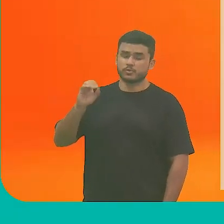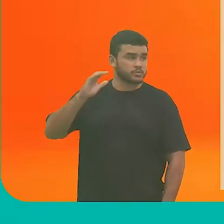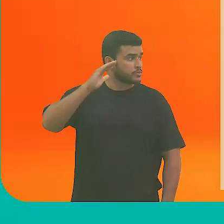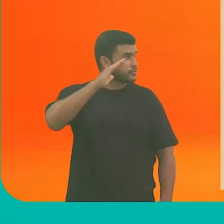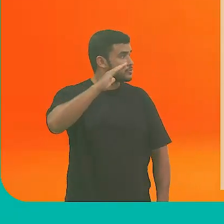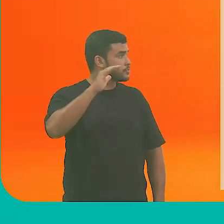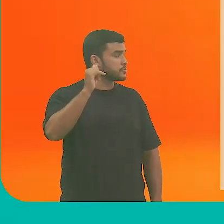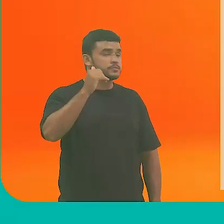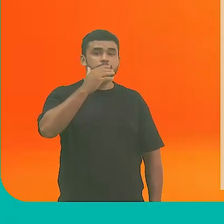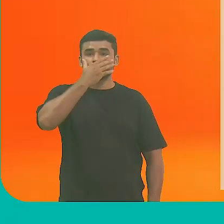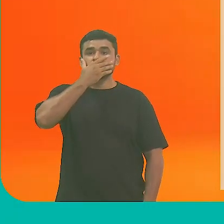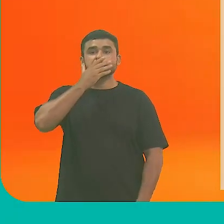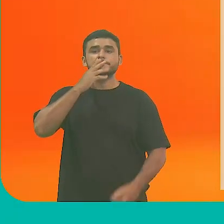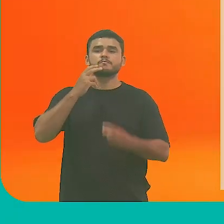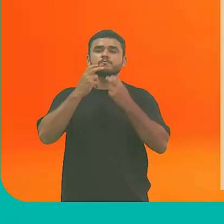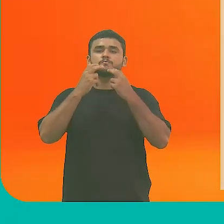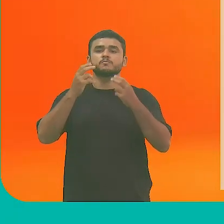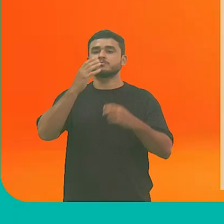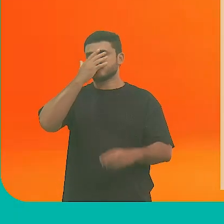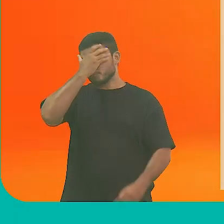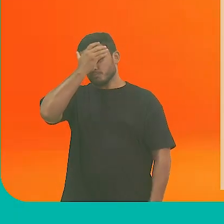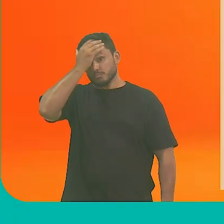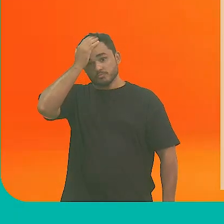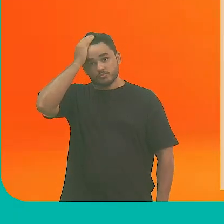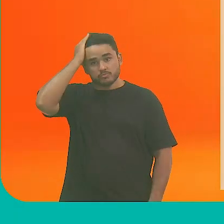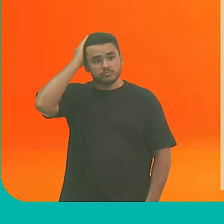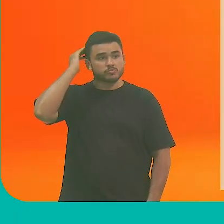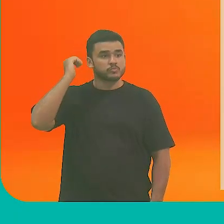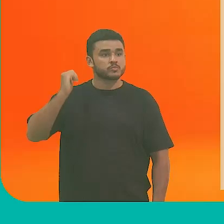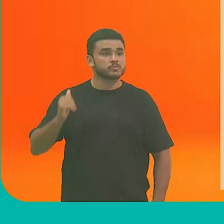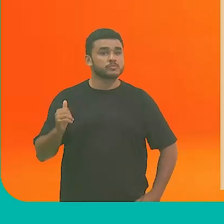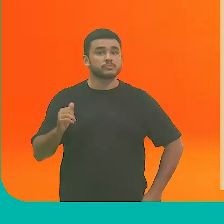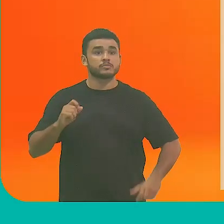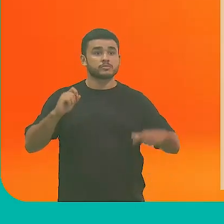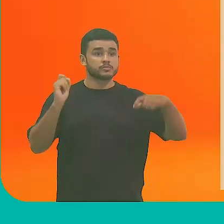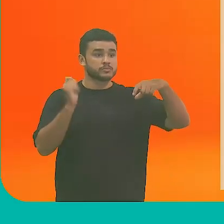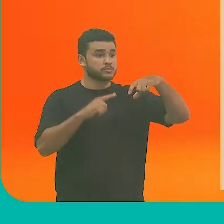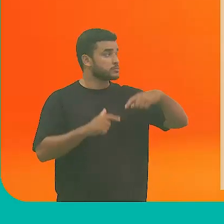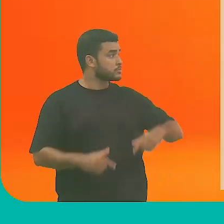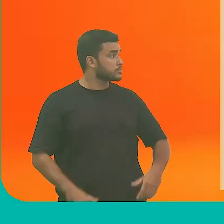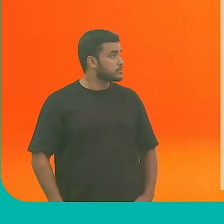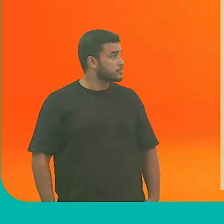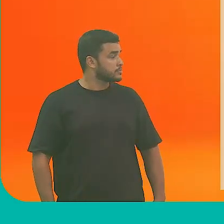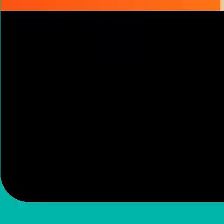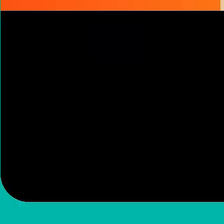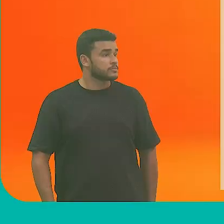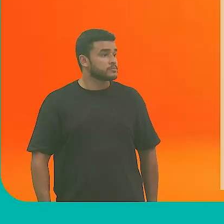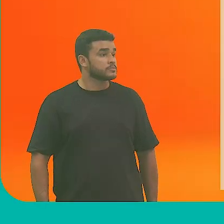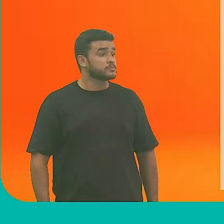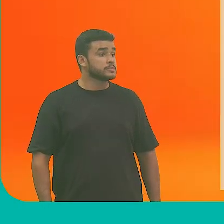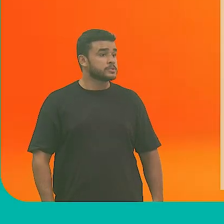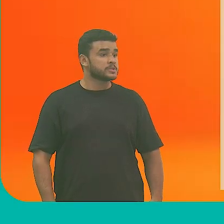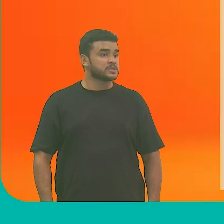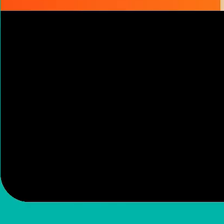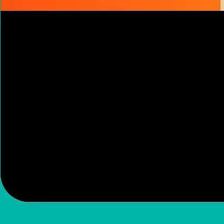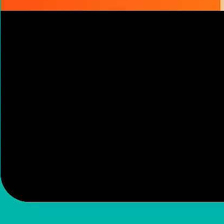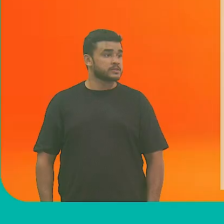Fábio, cadê tu? O Fábio me disse que quando saísse o gol do Brasil, ele avisar, ele some.